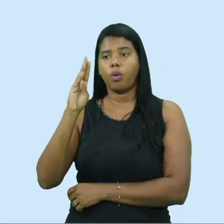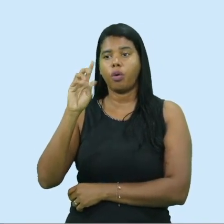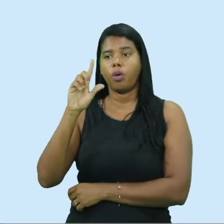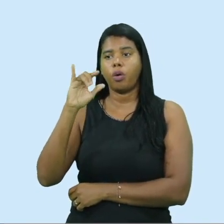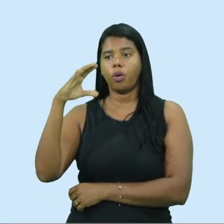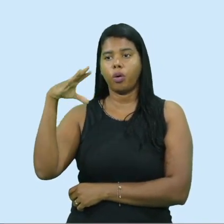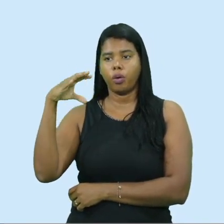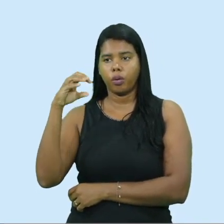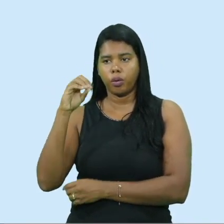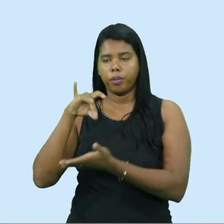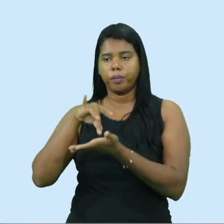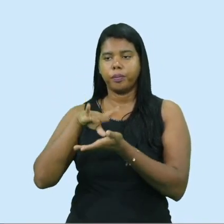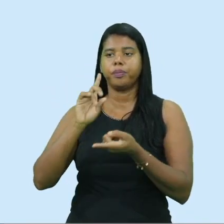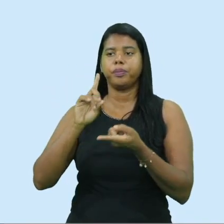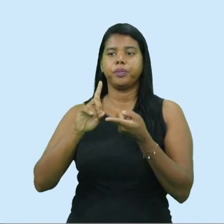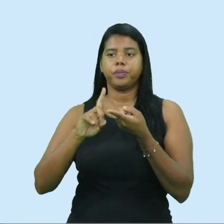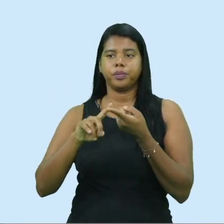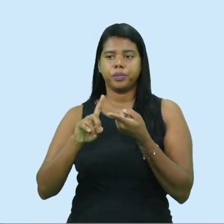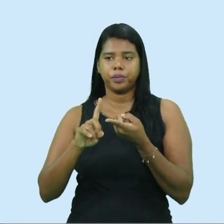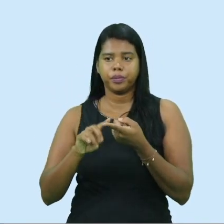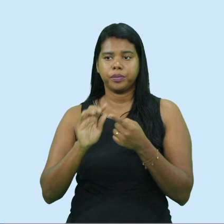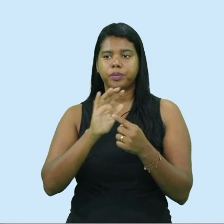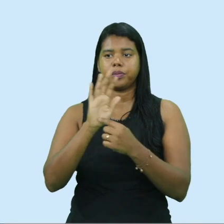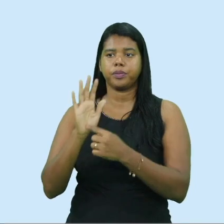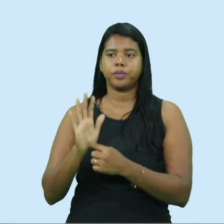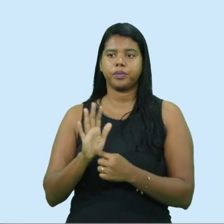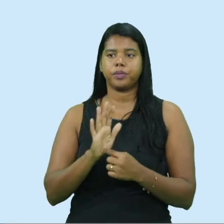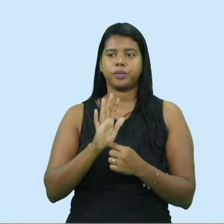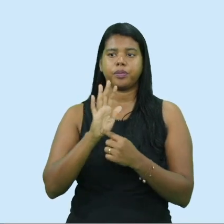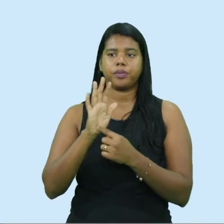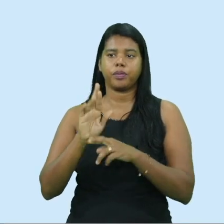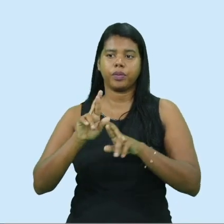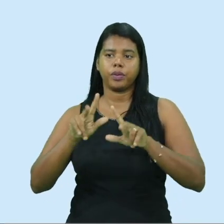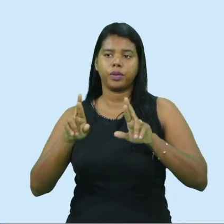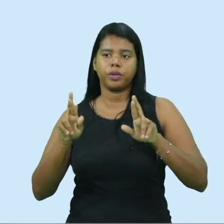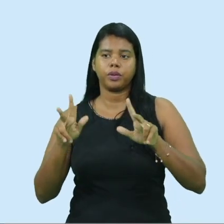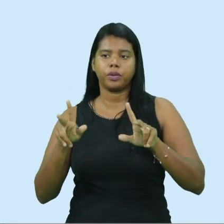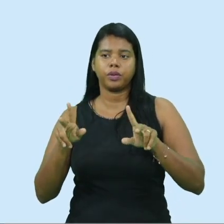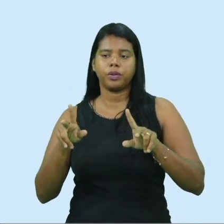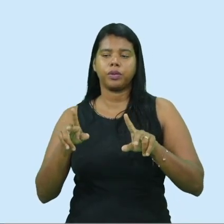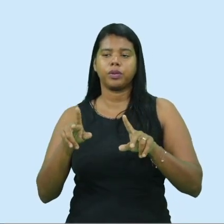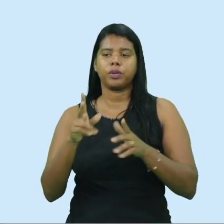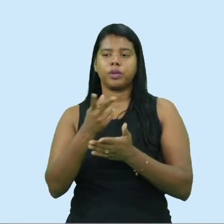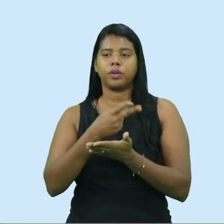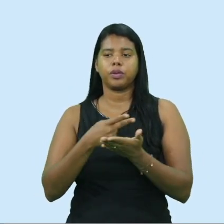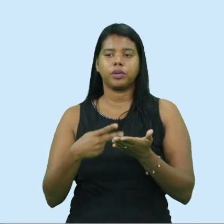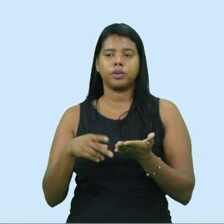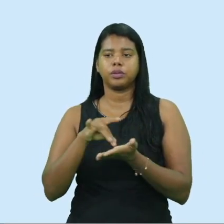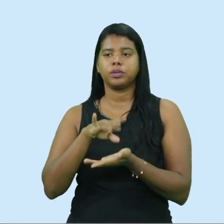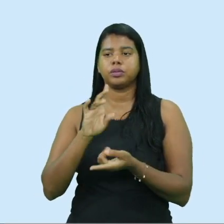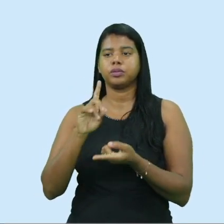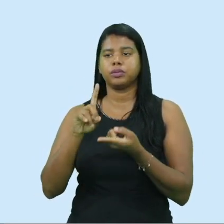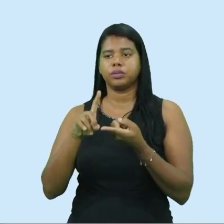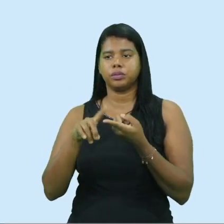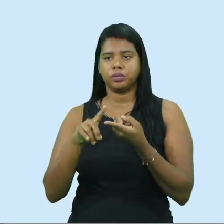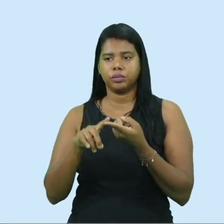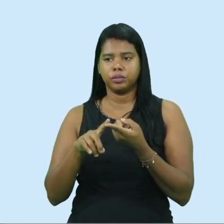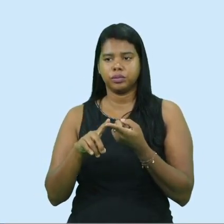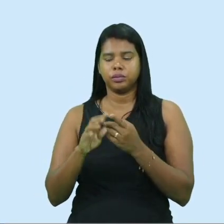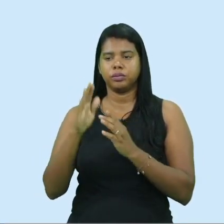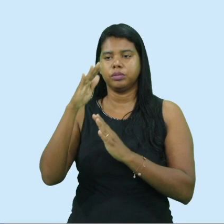Cabe ressaltar que na maioria dos tipos serifados, há diferença também nos desenhos dos tipos, além da inclinação.